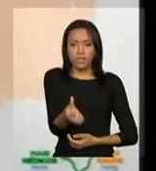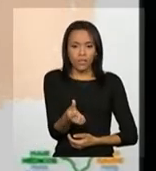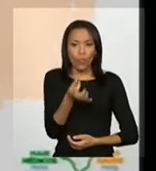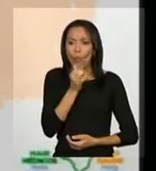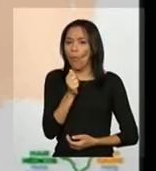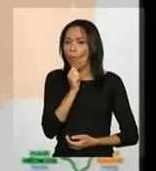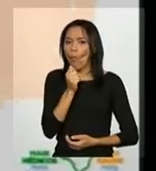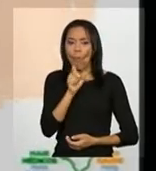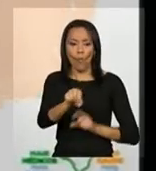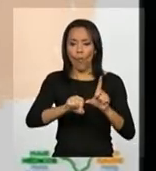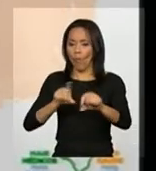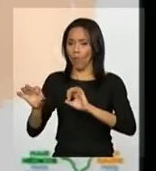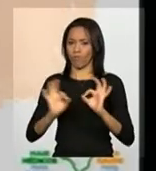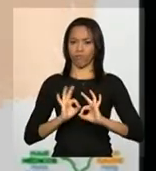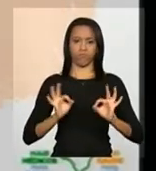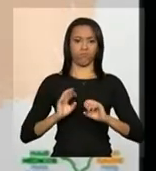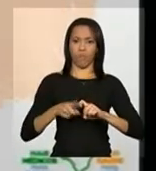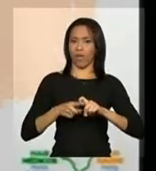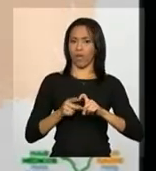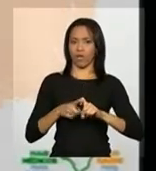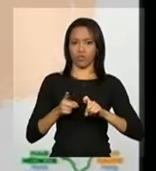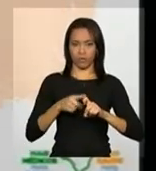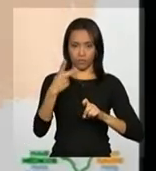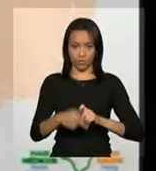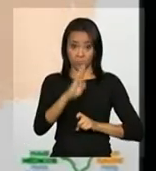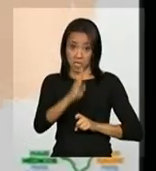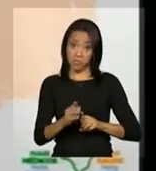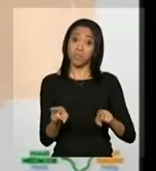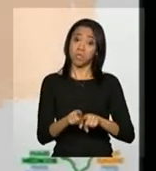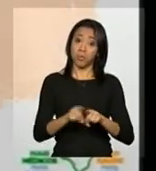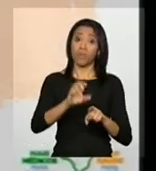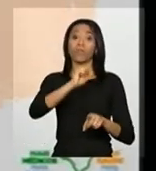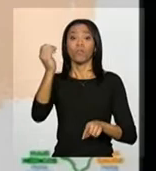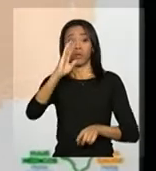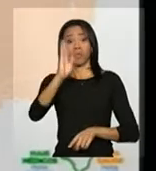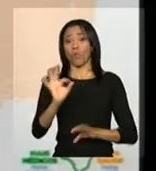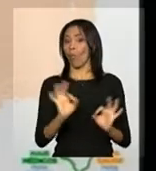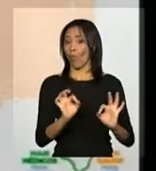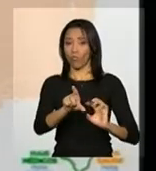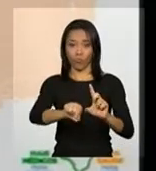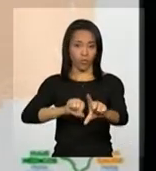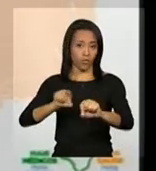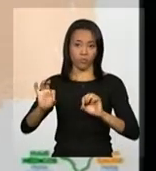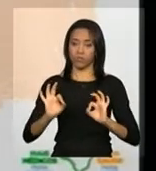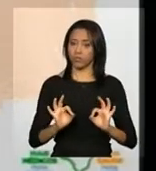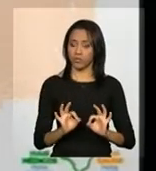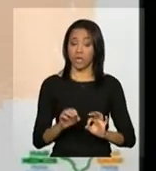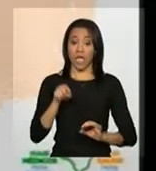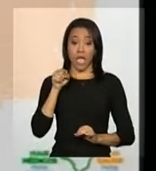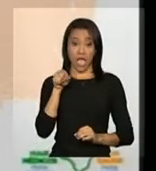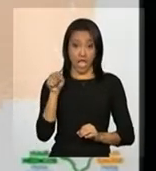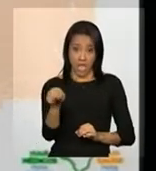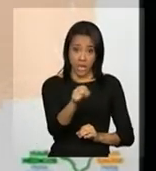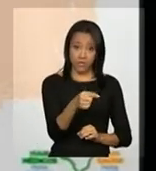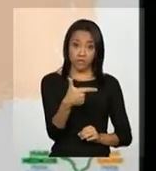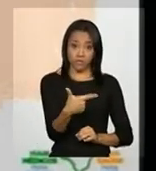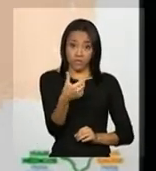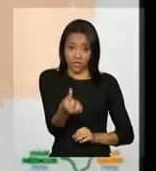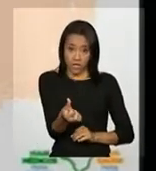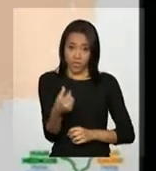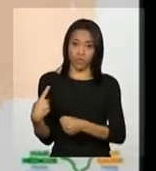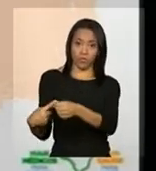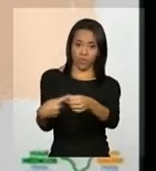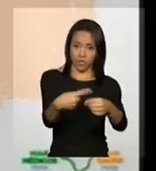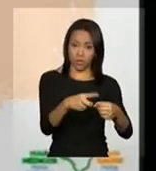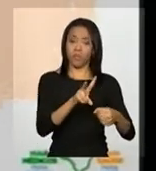Escolhidos por nenhum médico brasileiro nem estrangeiro e esses 26 municípios